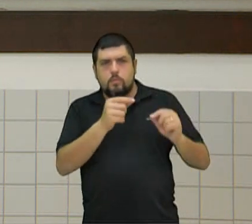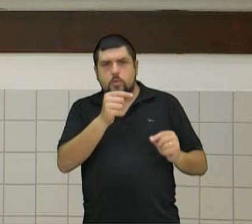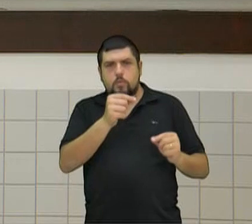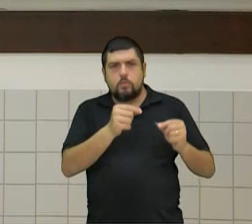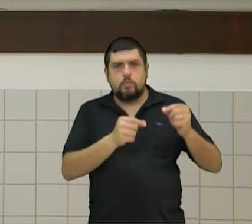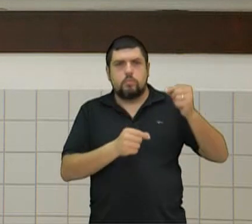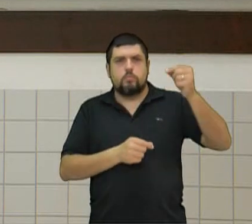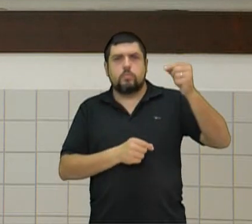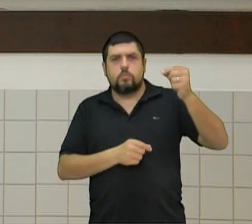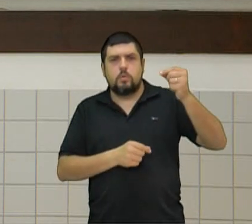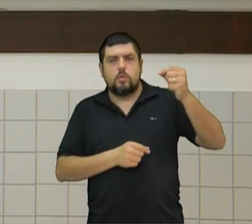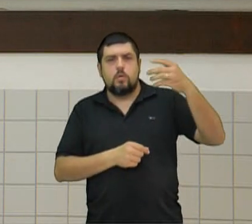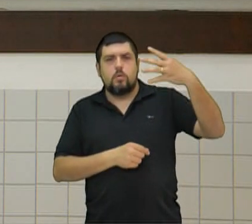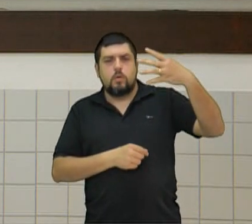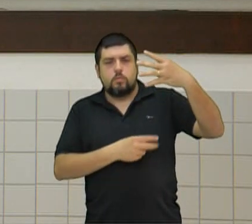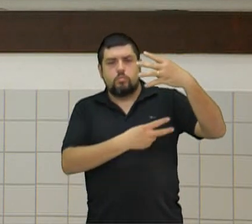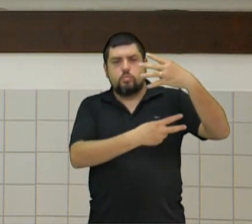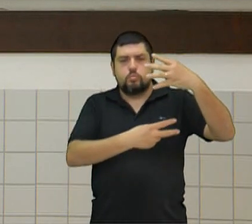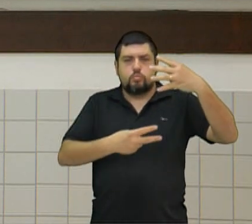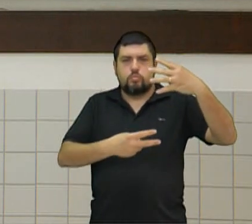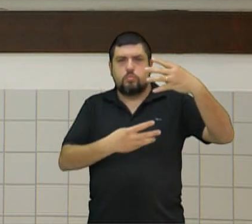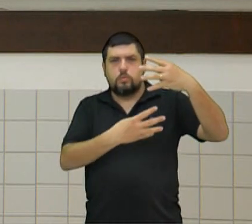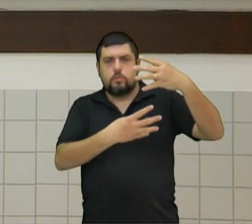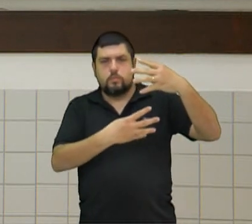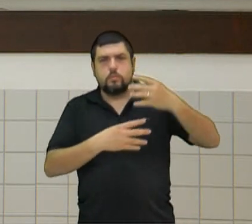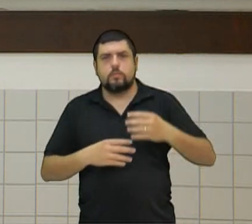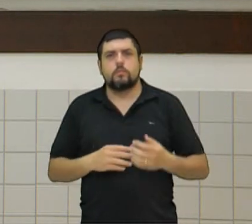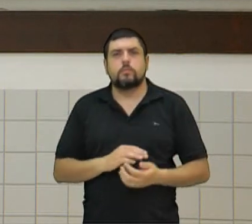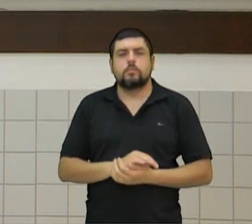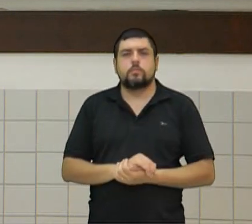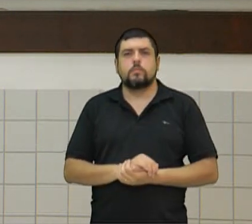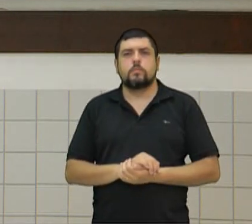corda está suportando mais 4. Beleza. E assim vai indo.